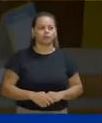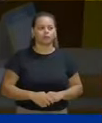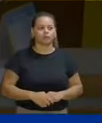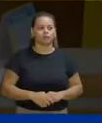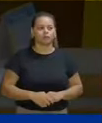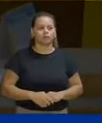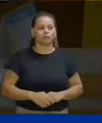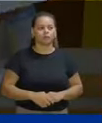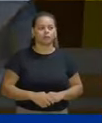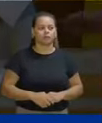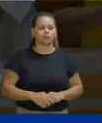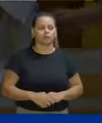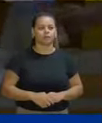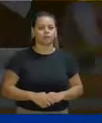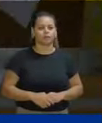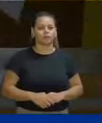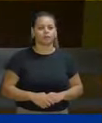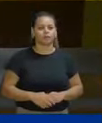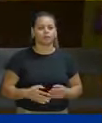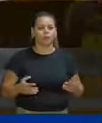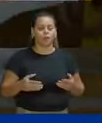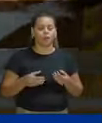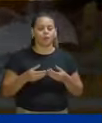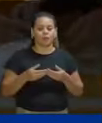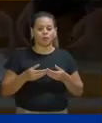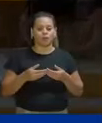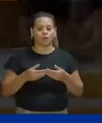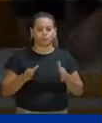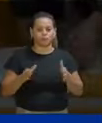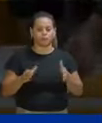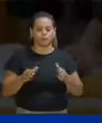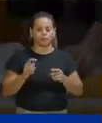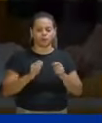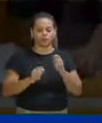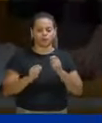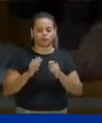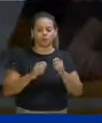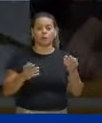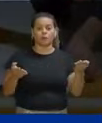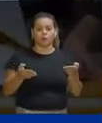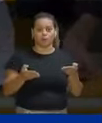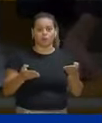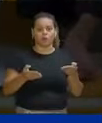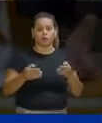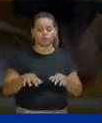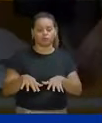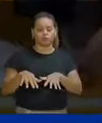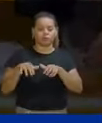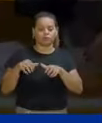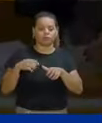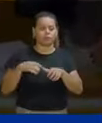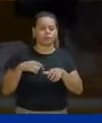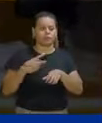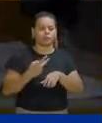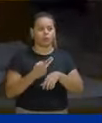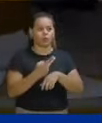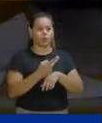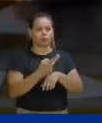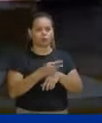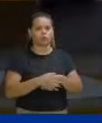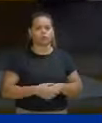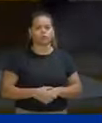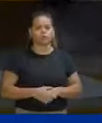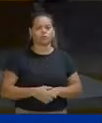já declaro aberta a sessão administrativa, submetendo Permanece o aos foco no ilustres desembargador pares Carmo